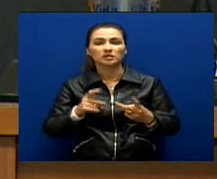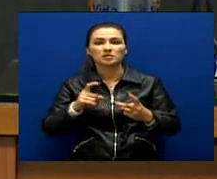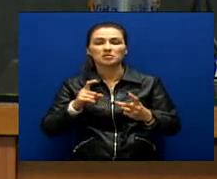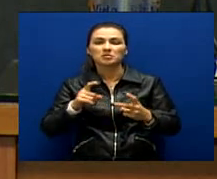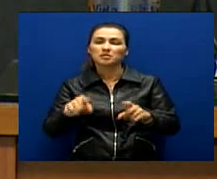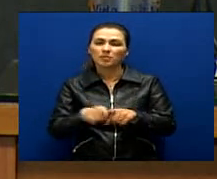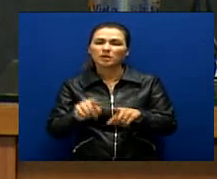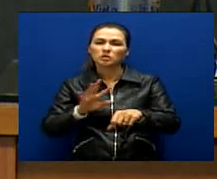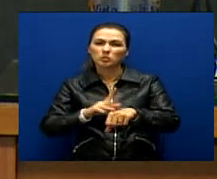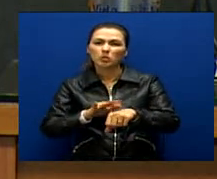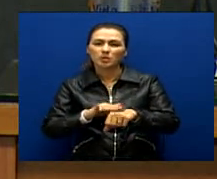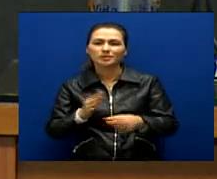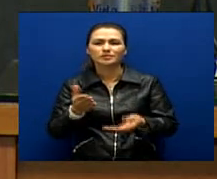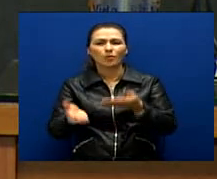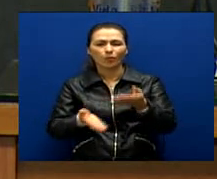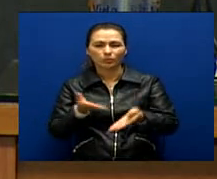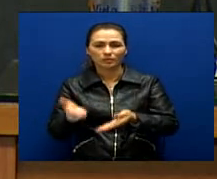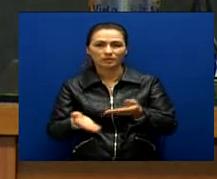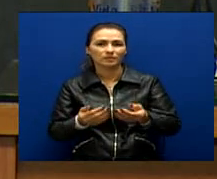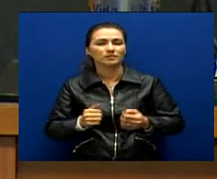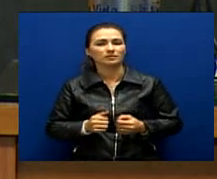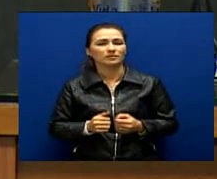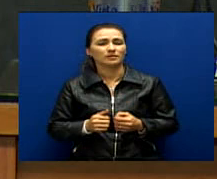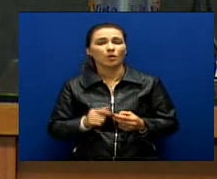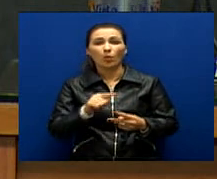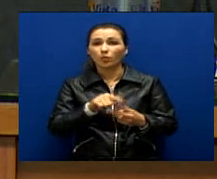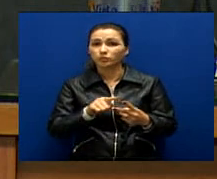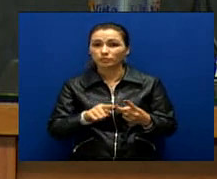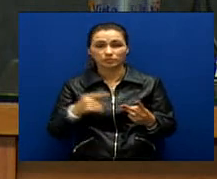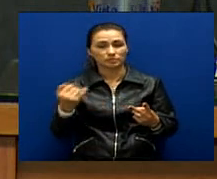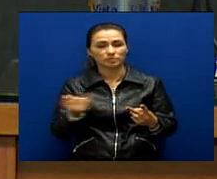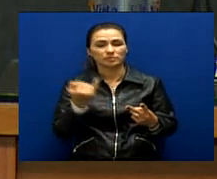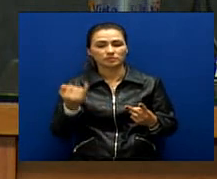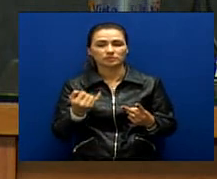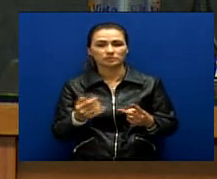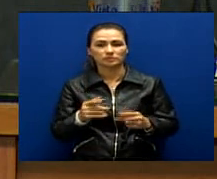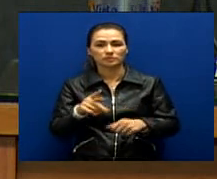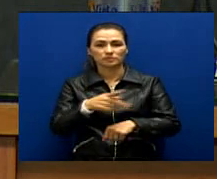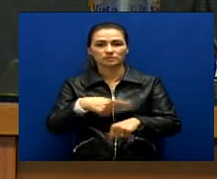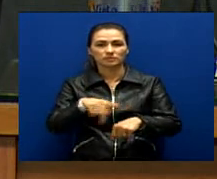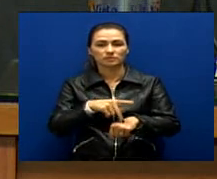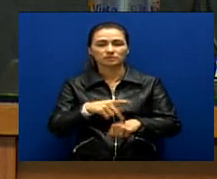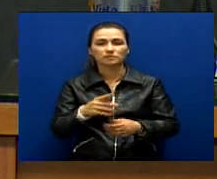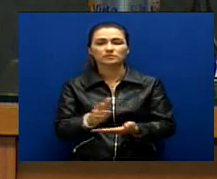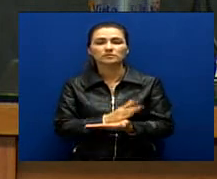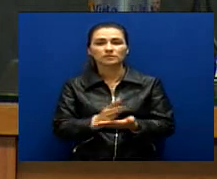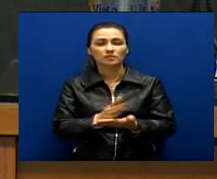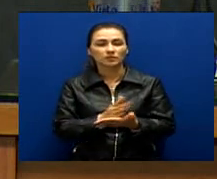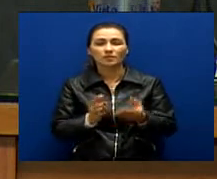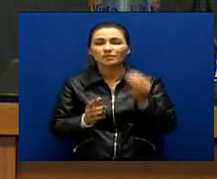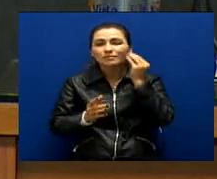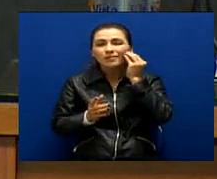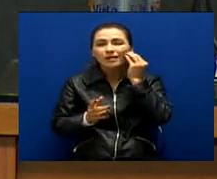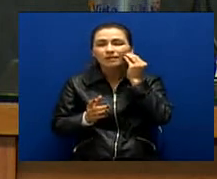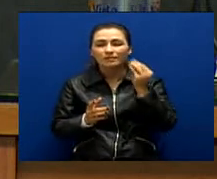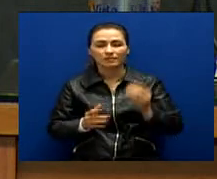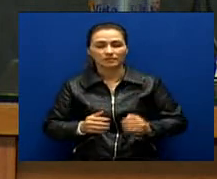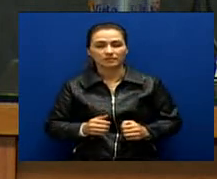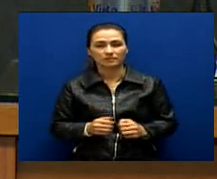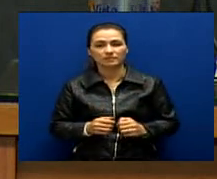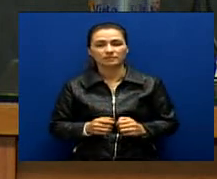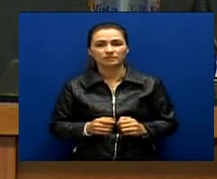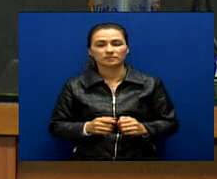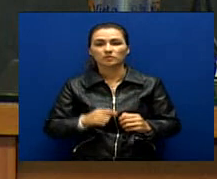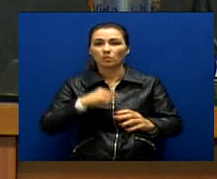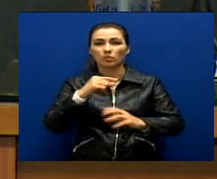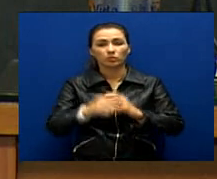e tudo isso poderia ter feito muitos países o lugar do brasil tenta fazer direito isso pode ser feito